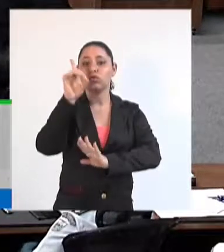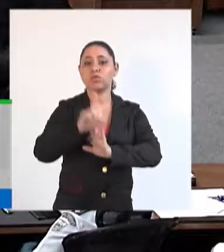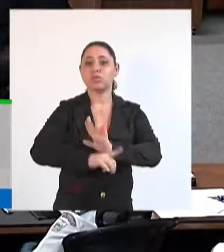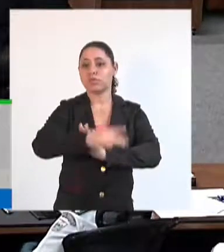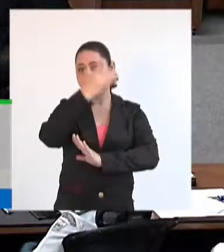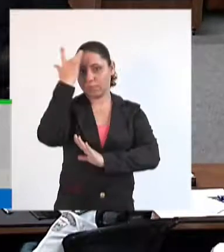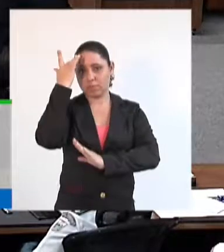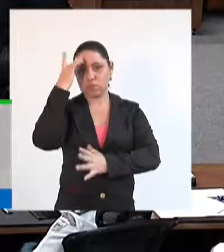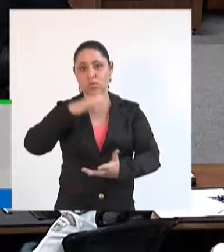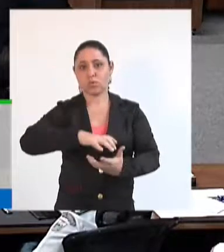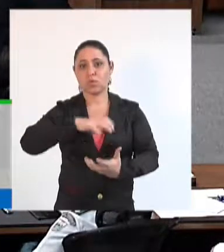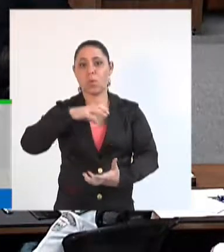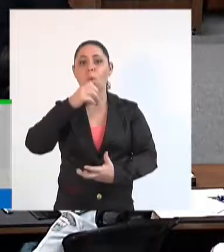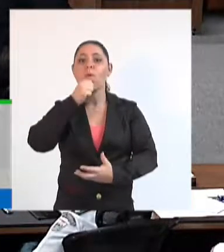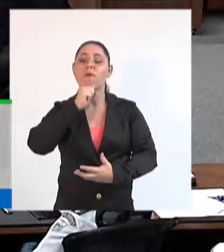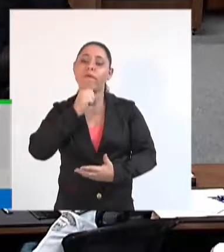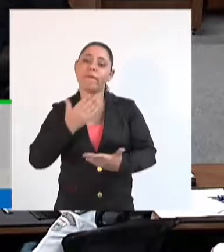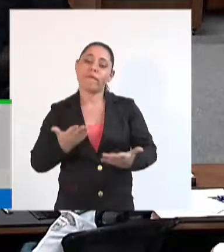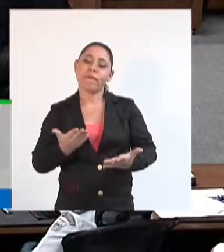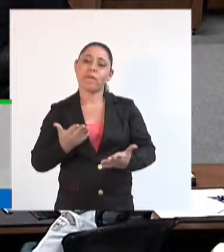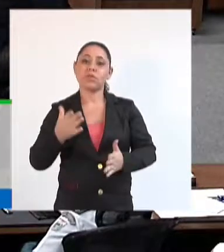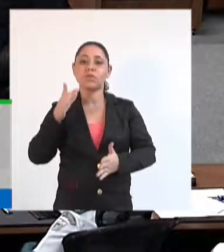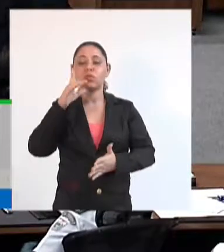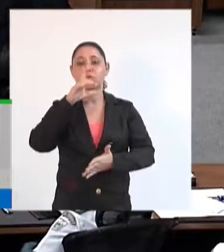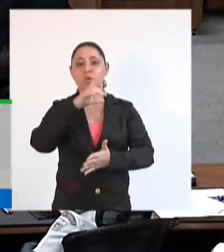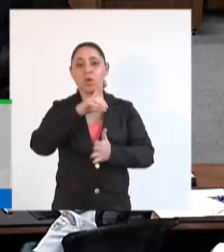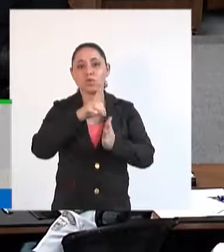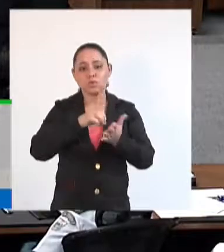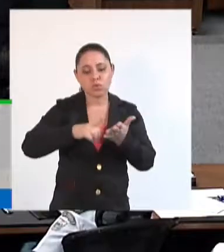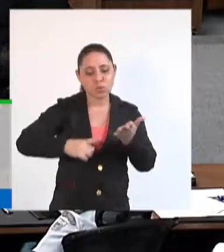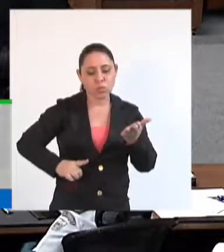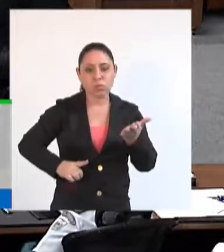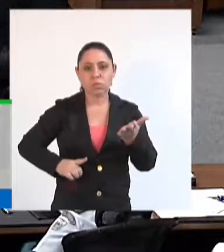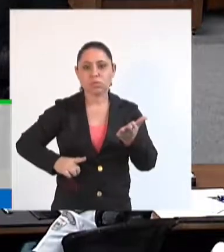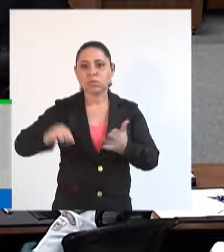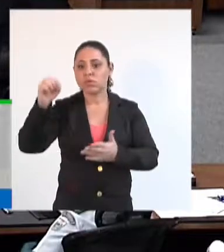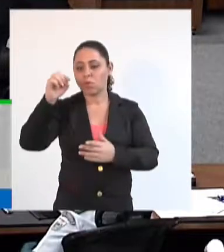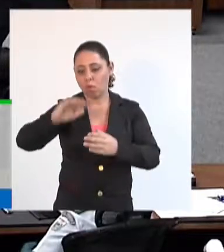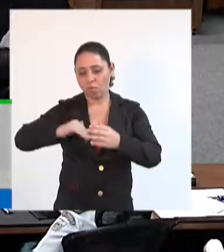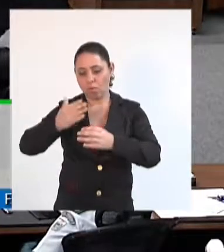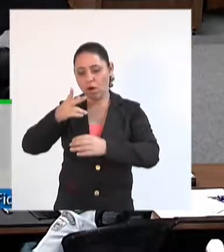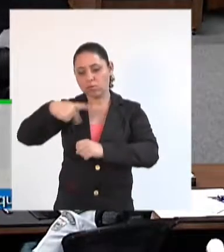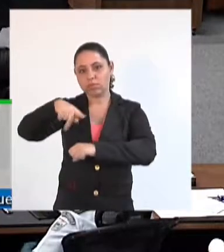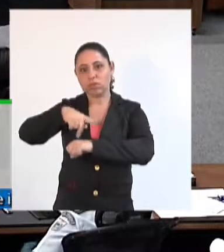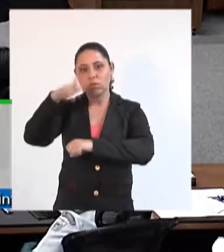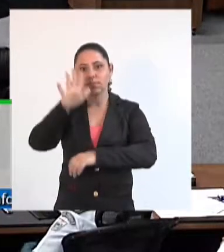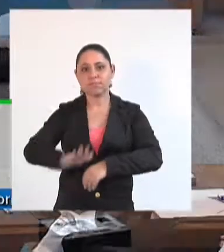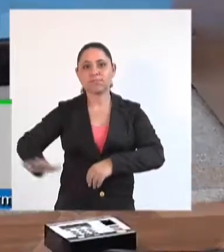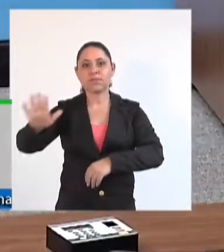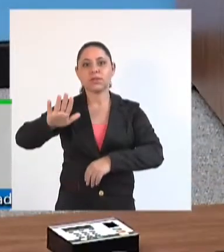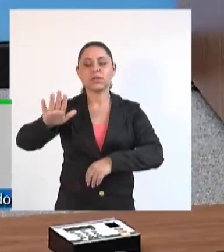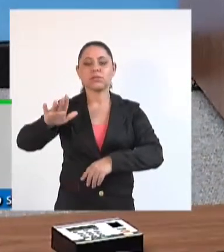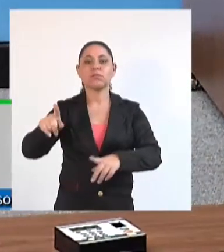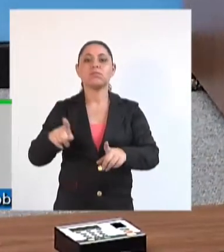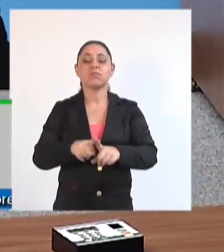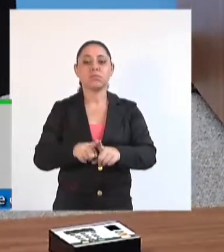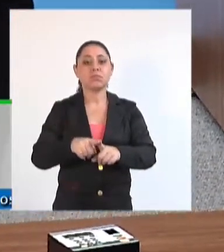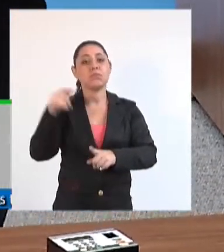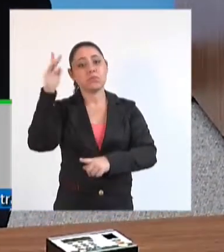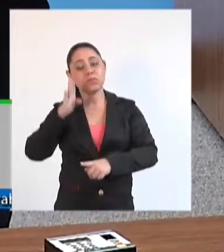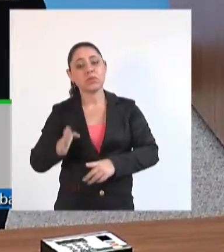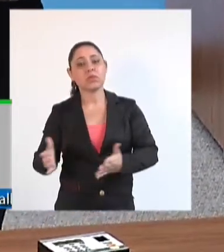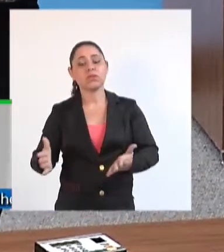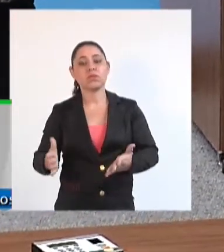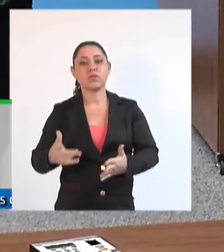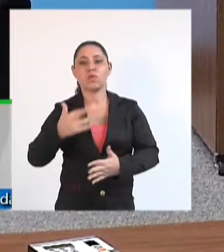da pessoa idosa. E é um documento internacional. E, na verdade, eu estava até comentando com o deputado,